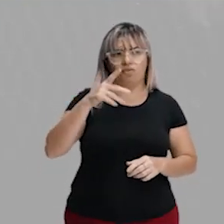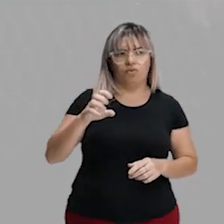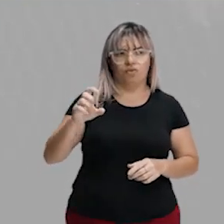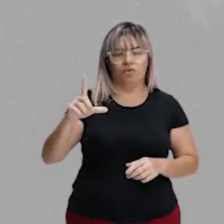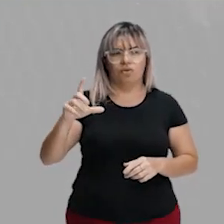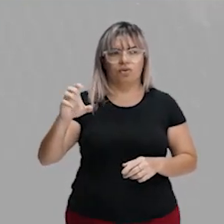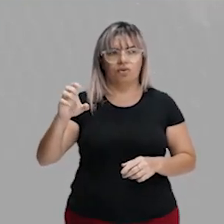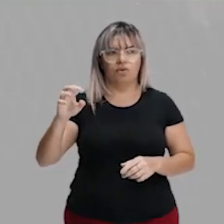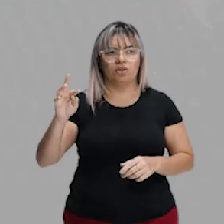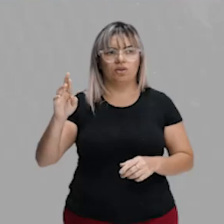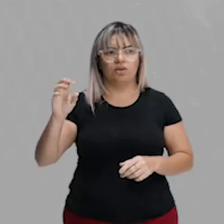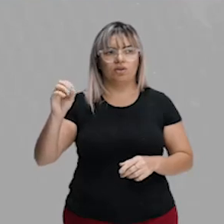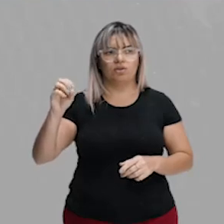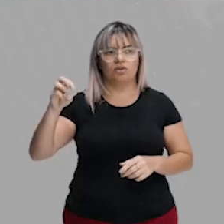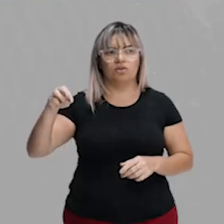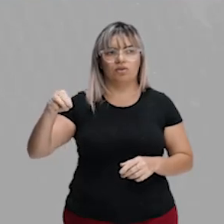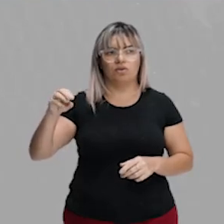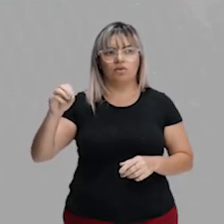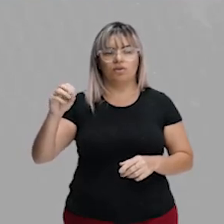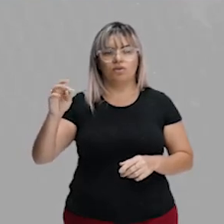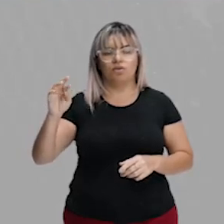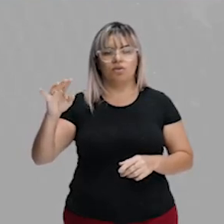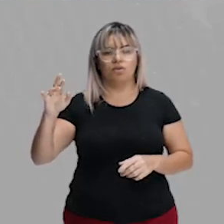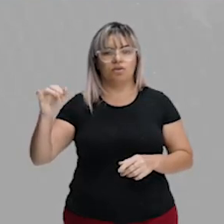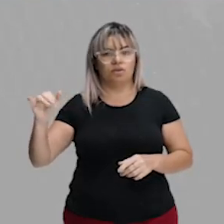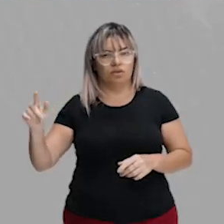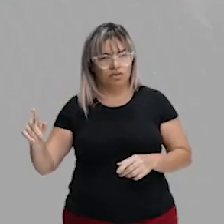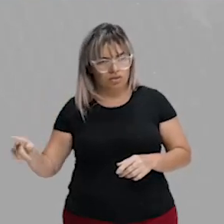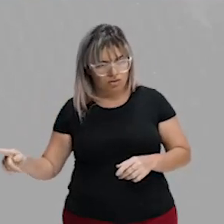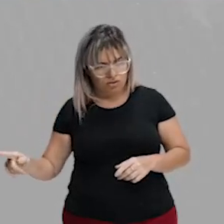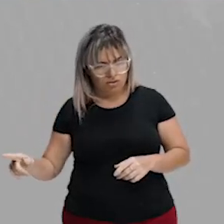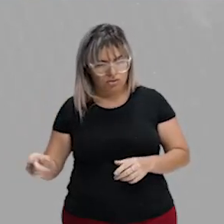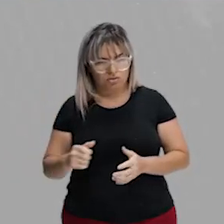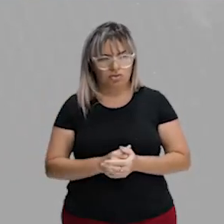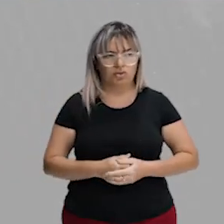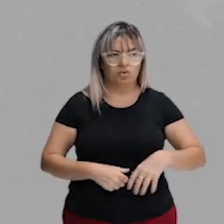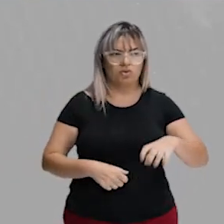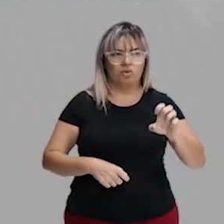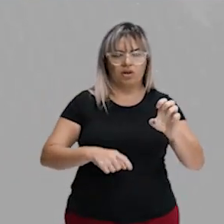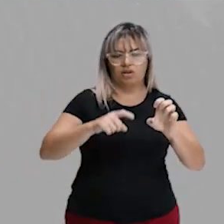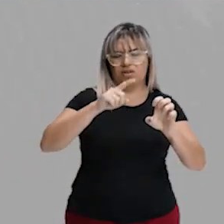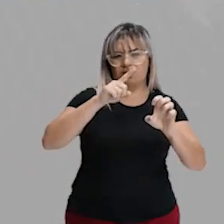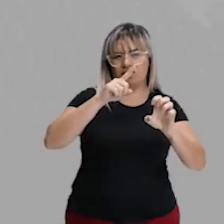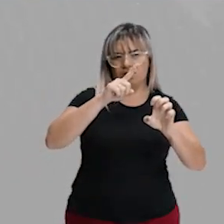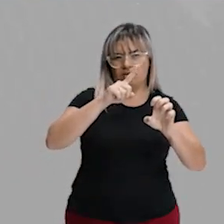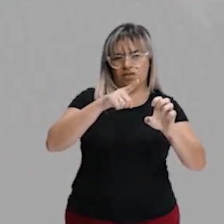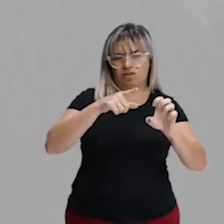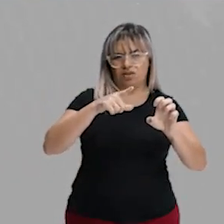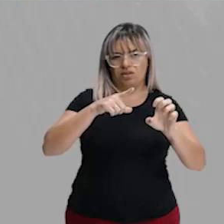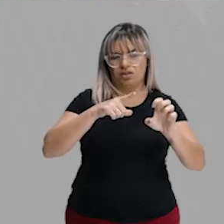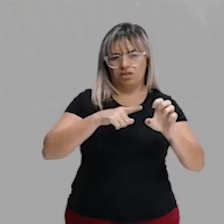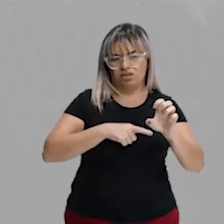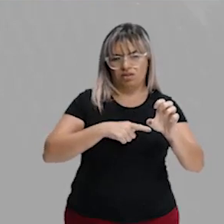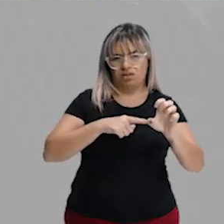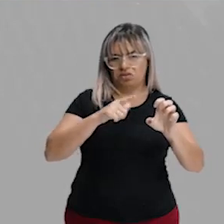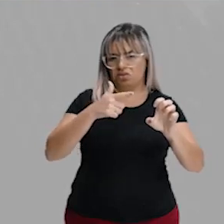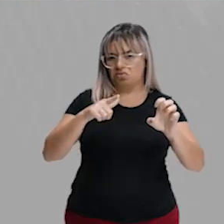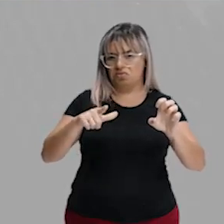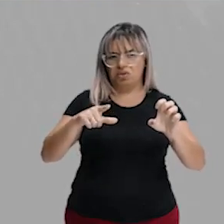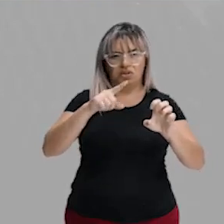porque está com linha, ou o R que está sem linha, ou porque está com linha. Não. Tá